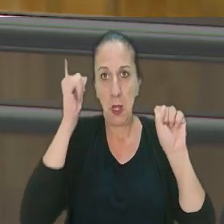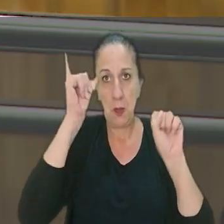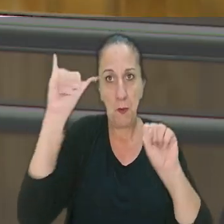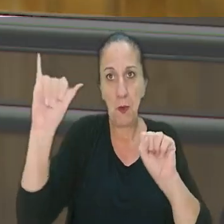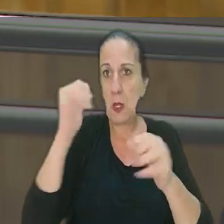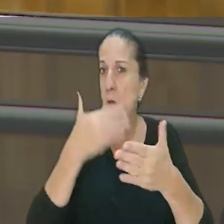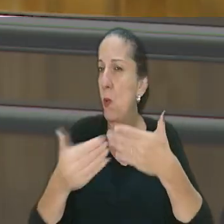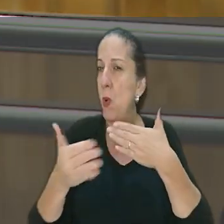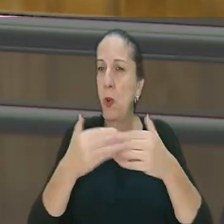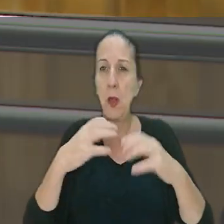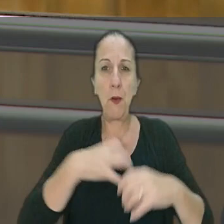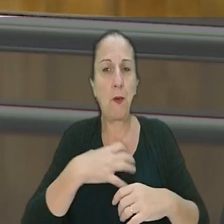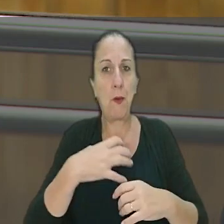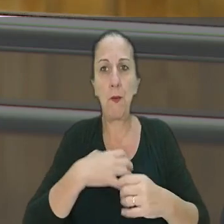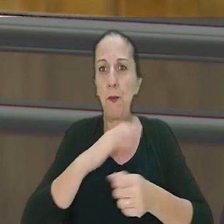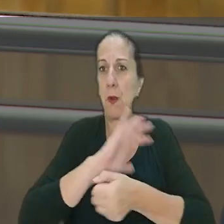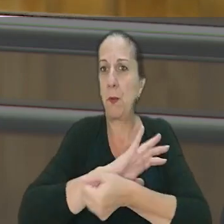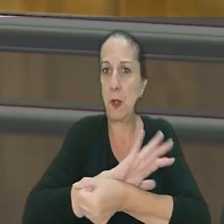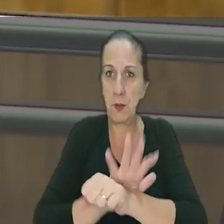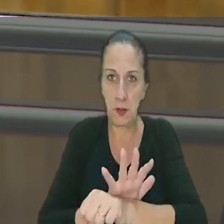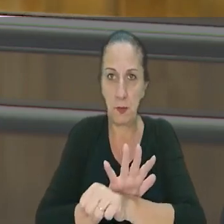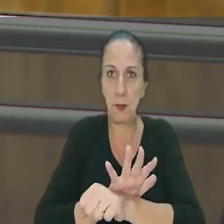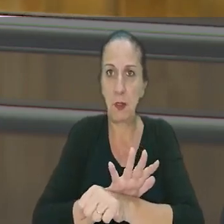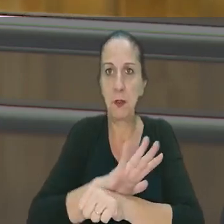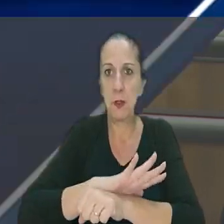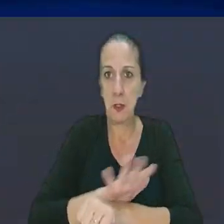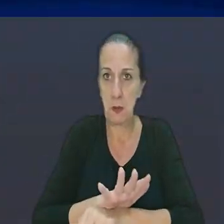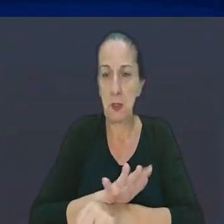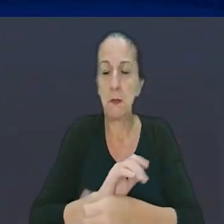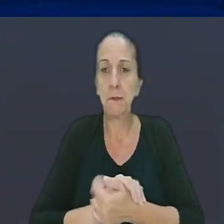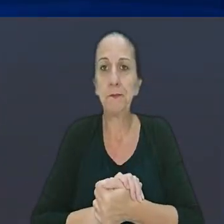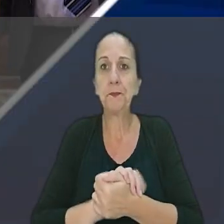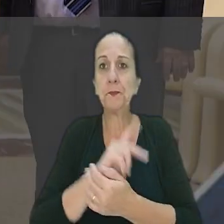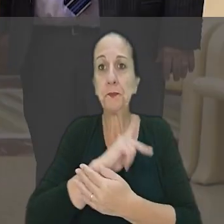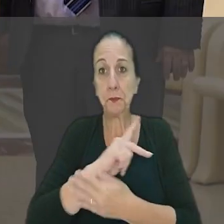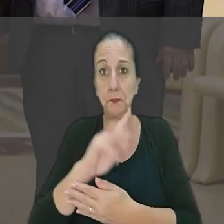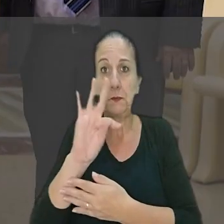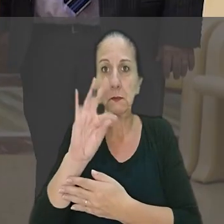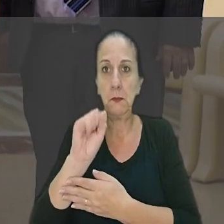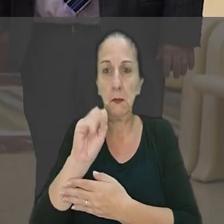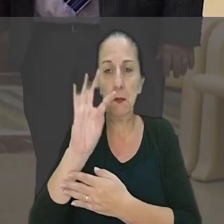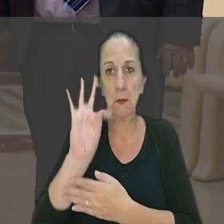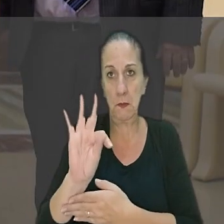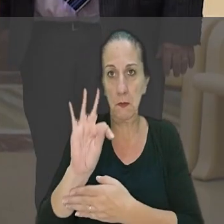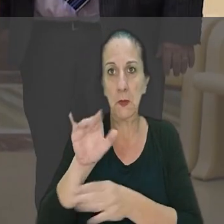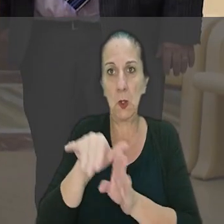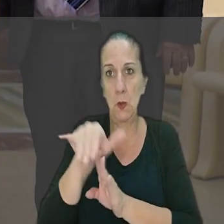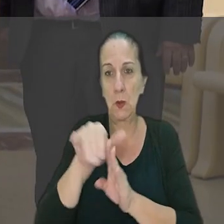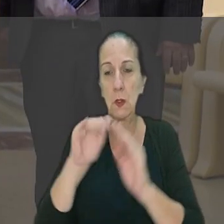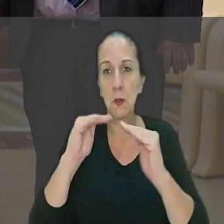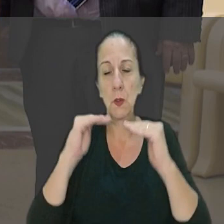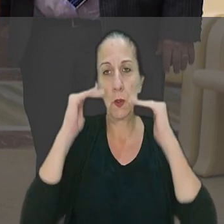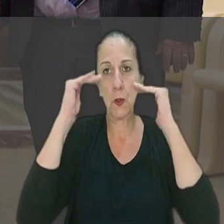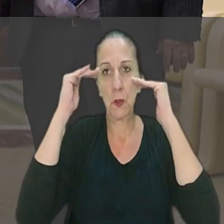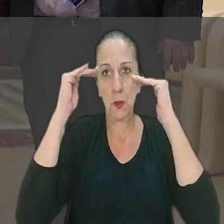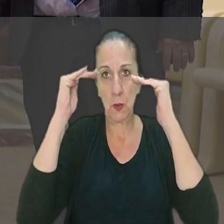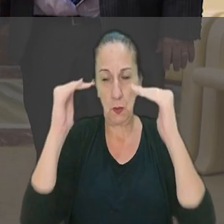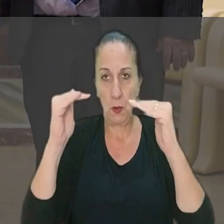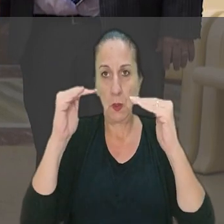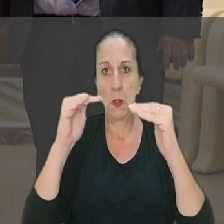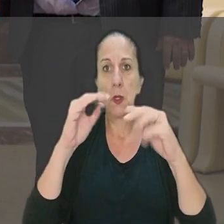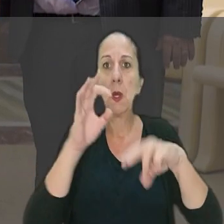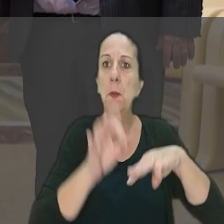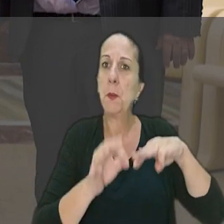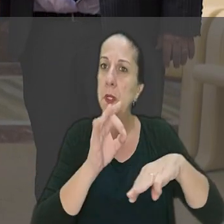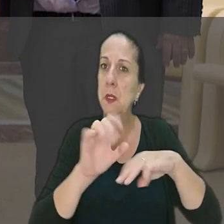para evitar qualquer forma de discriminação. O presidente do TST e do Conselho Superior da Justiça do